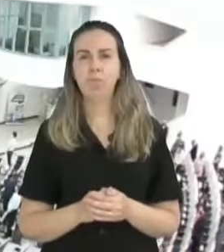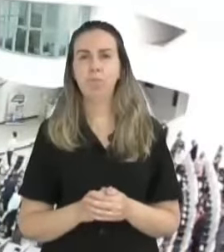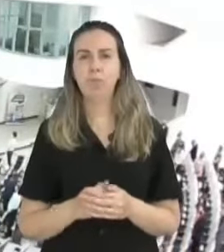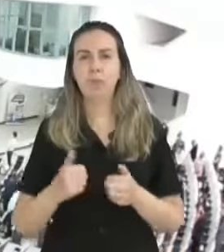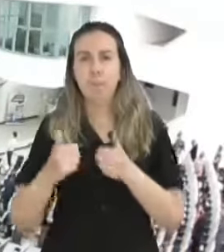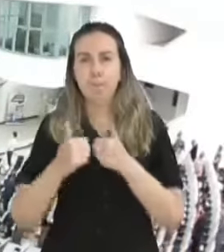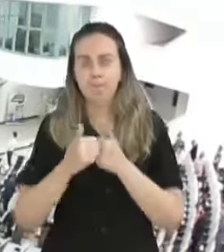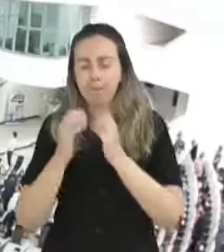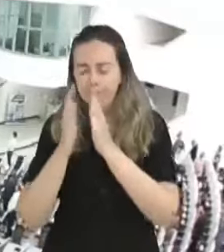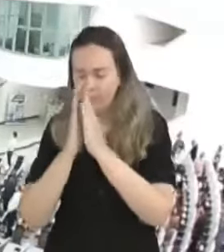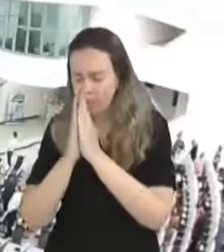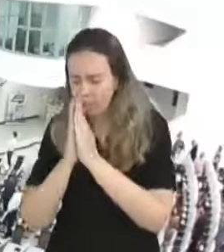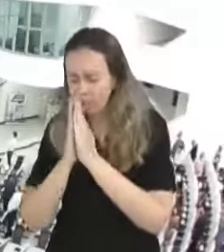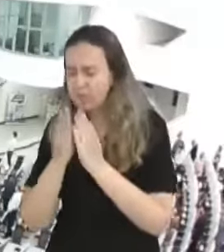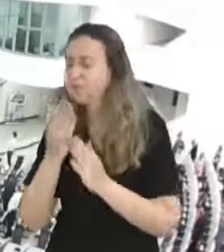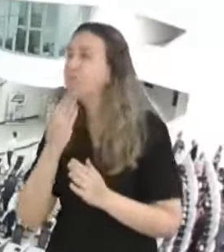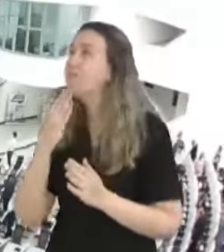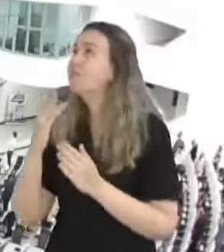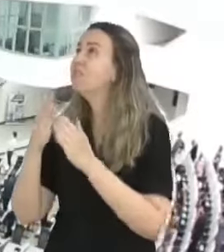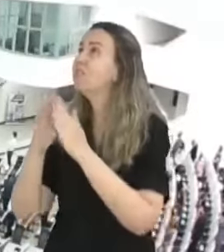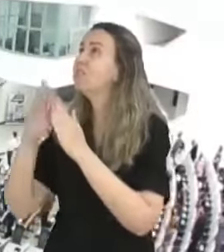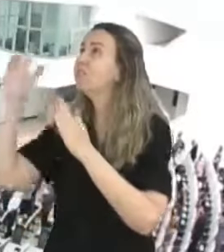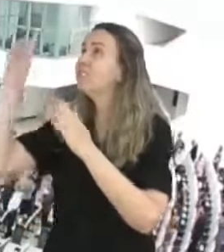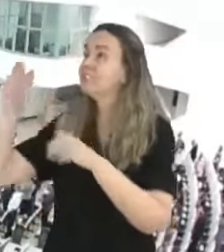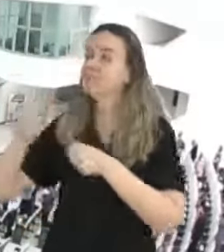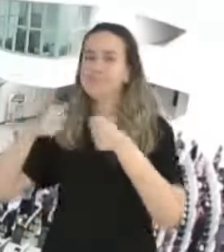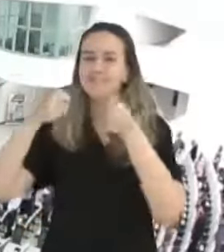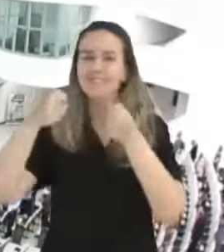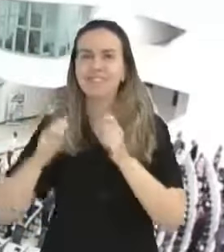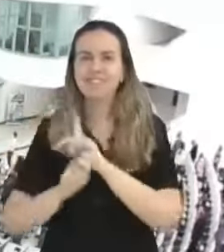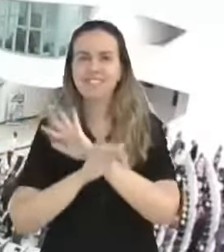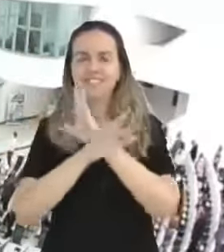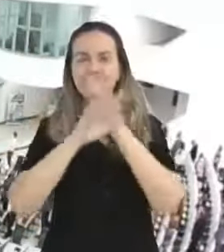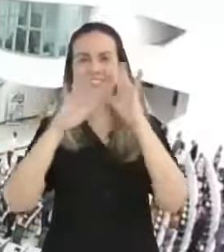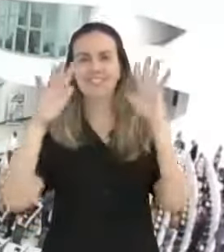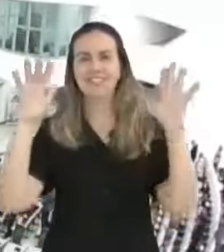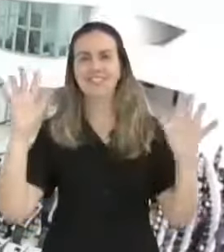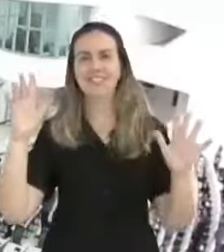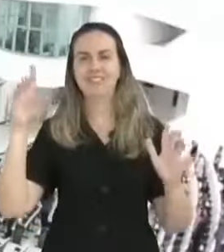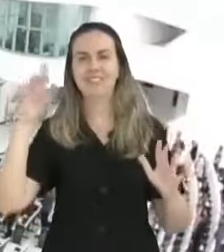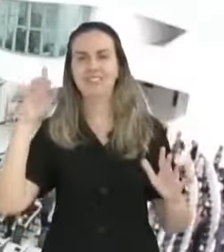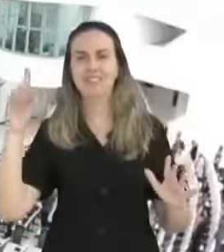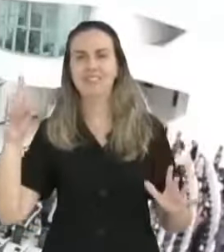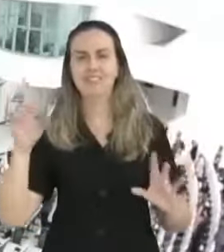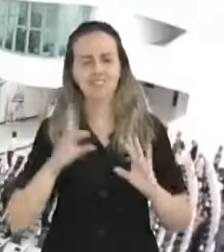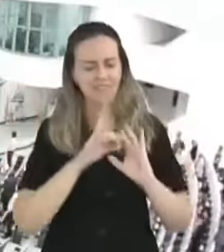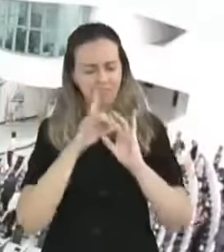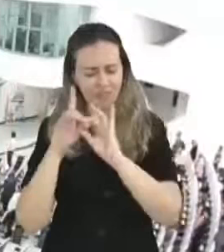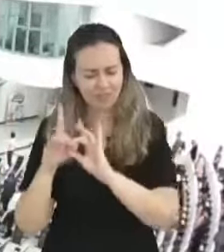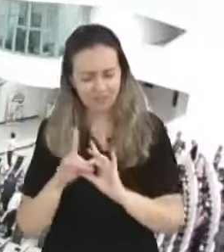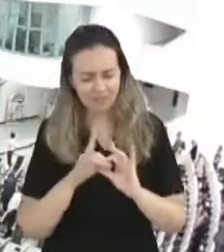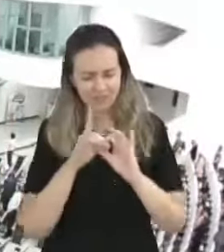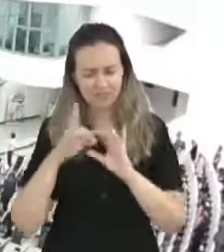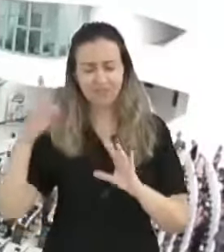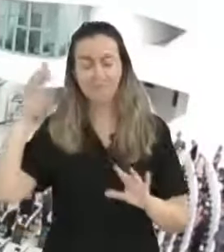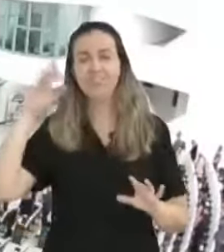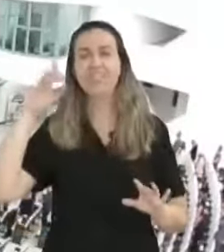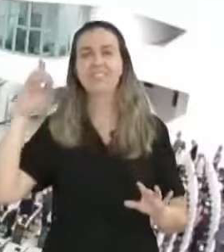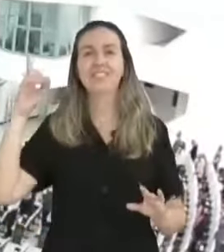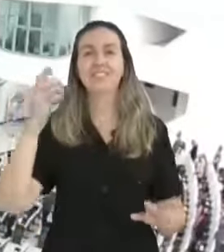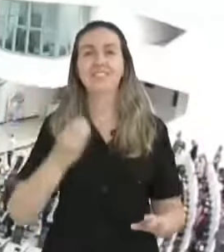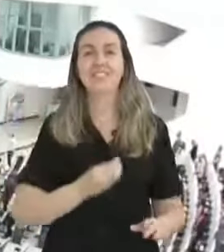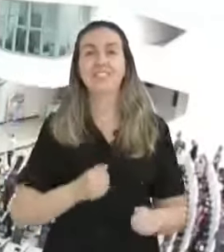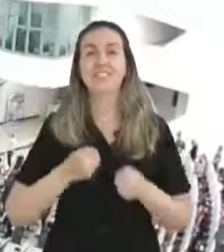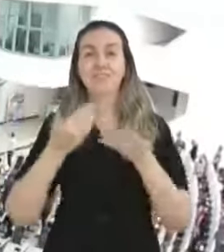dando glória, porque Deus vai renovar o teu ministério, Deus vai renovar a tua comunhão, Deus vai renovar